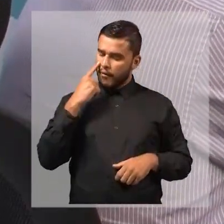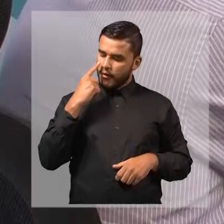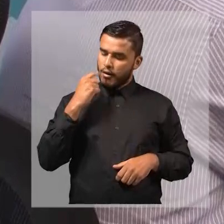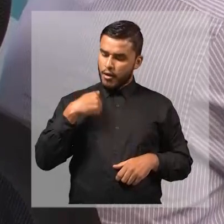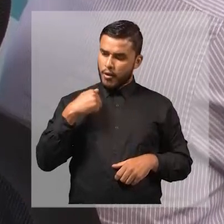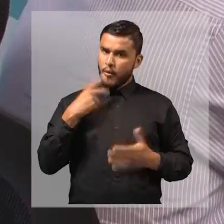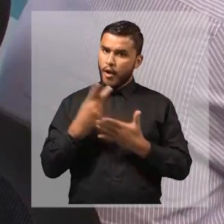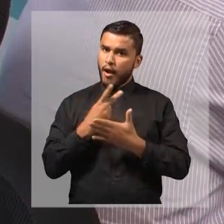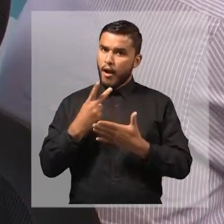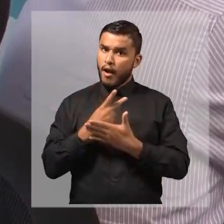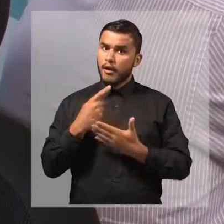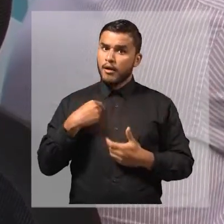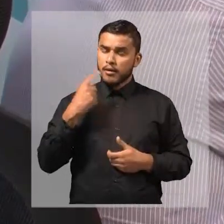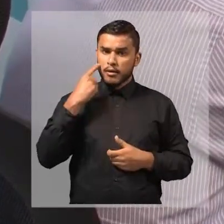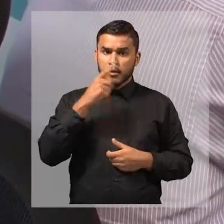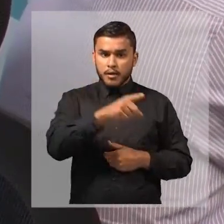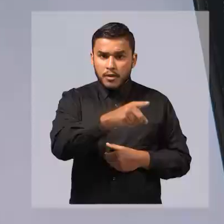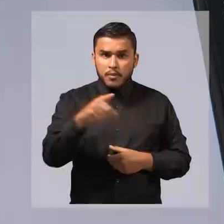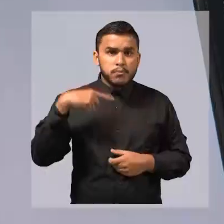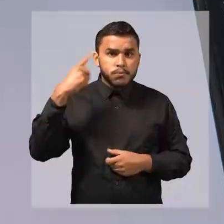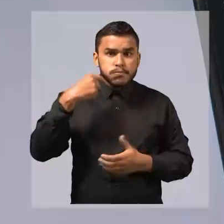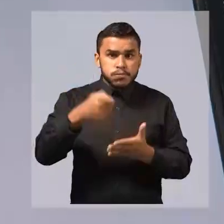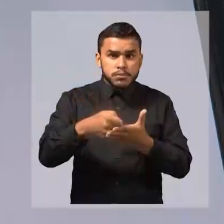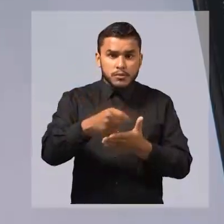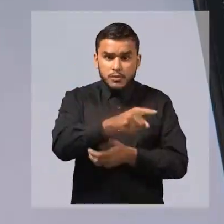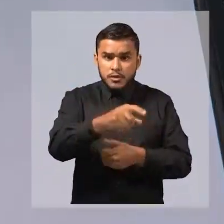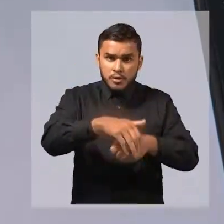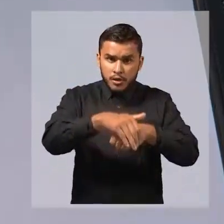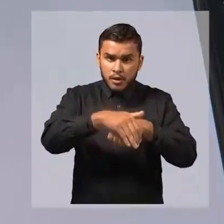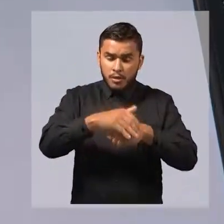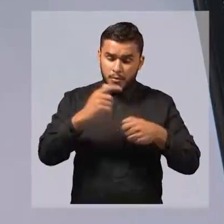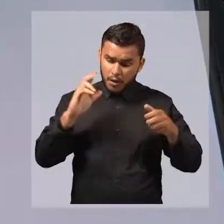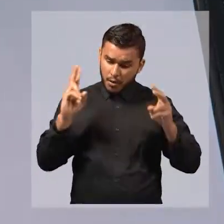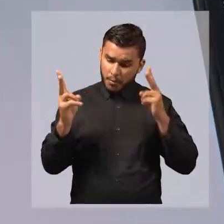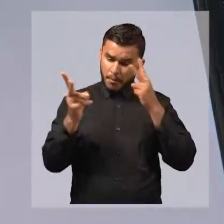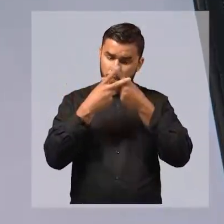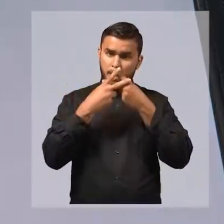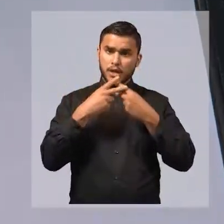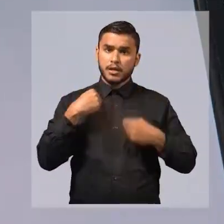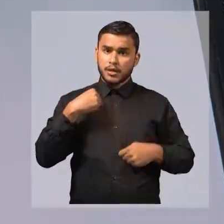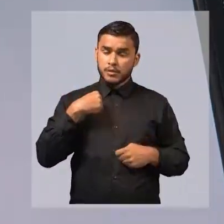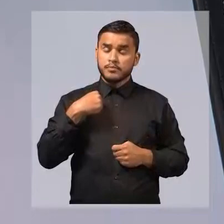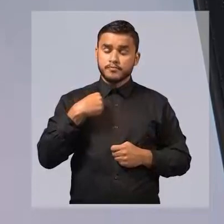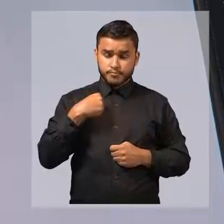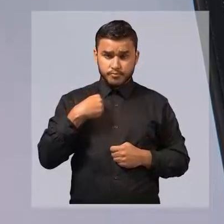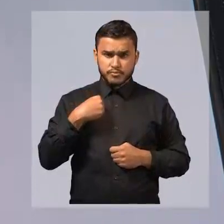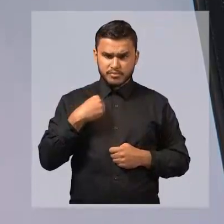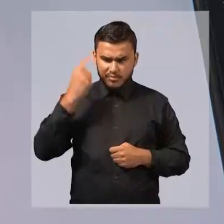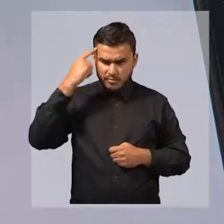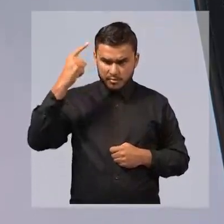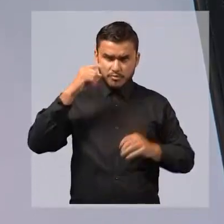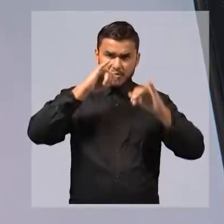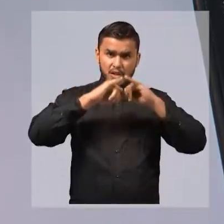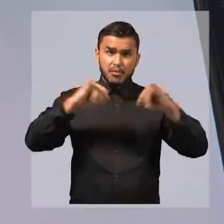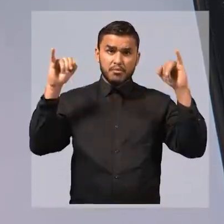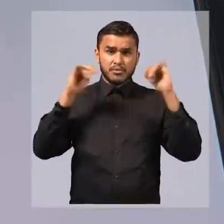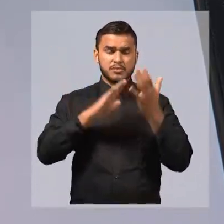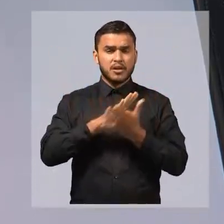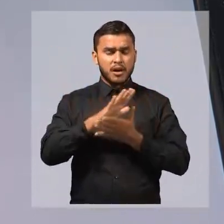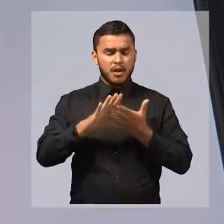os seus pares mesmo buscassem isso. Não precisa via público, mas a gente sabe que